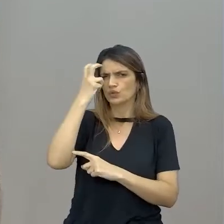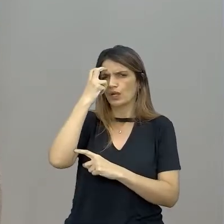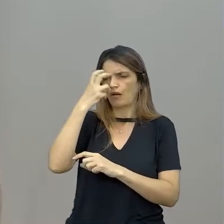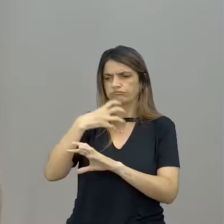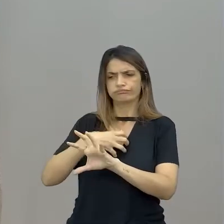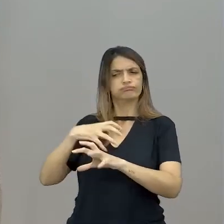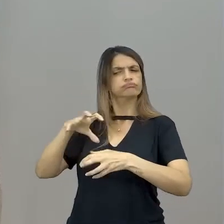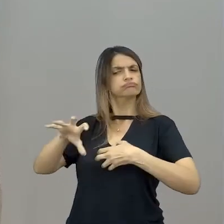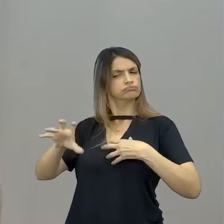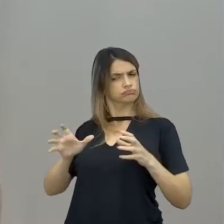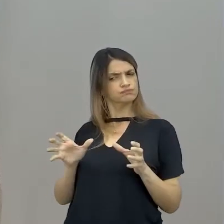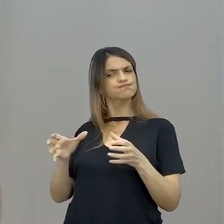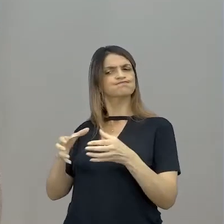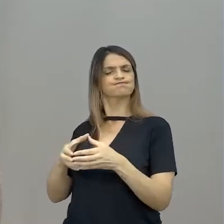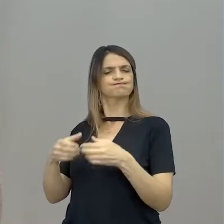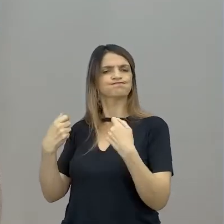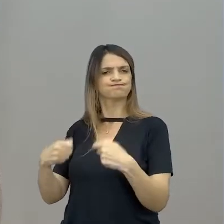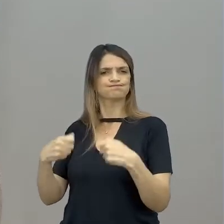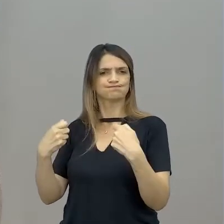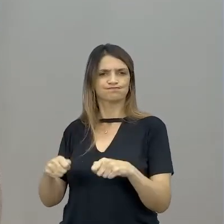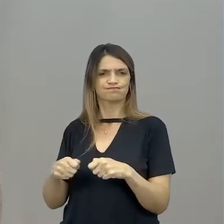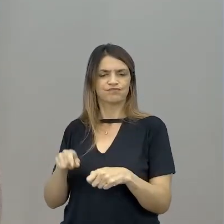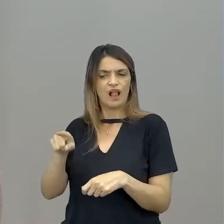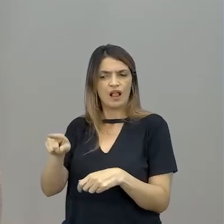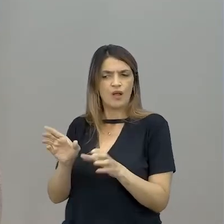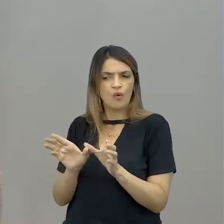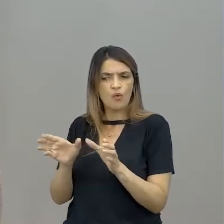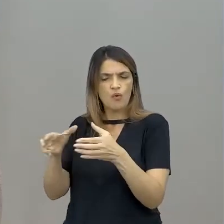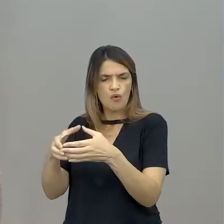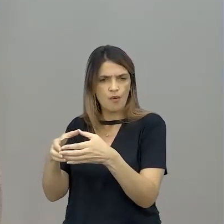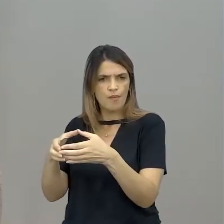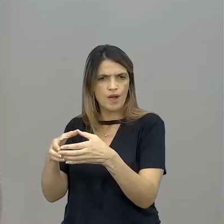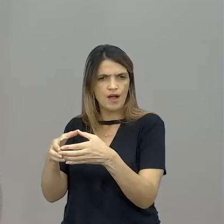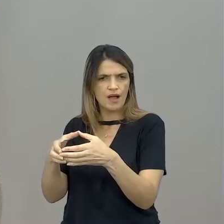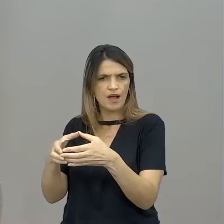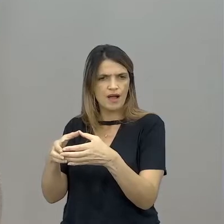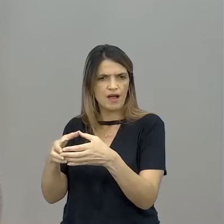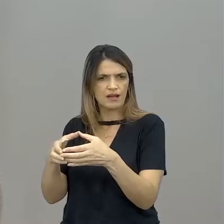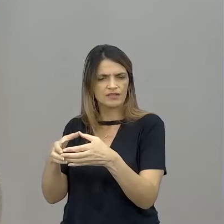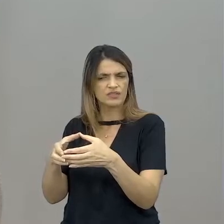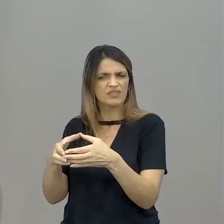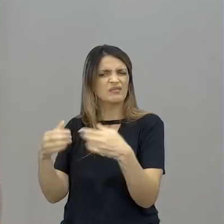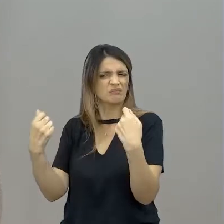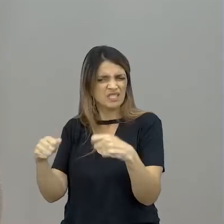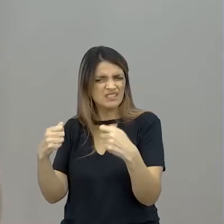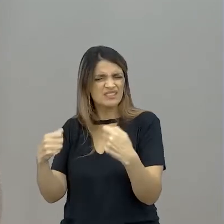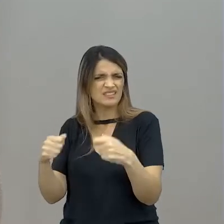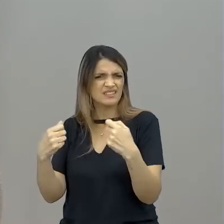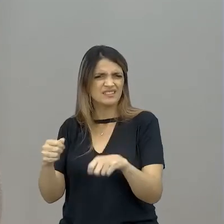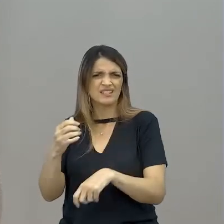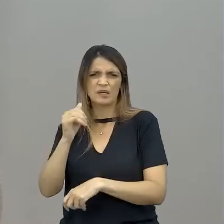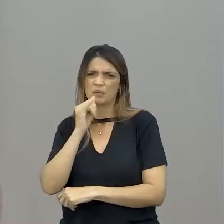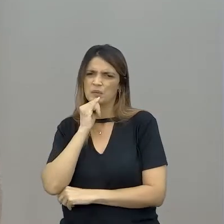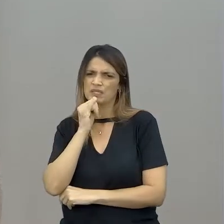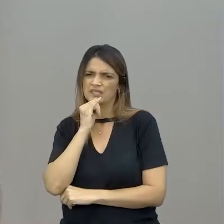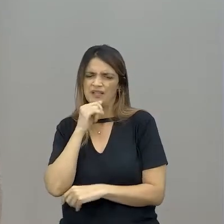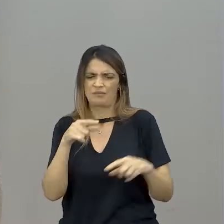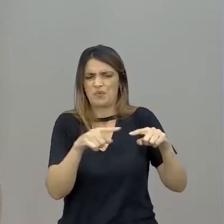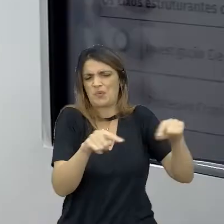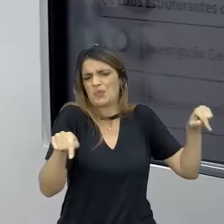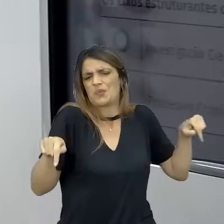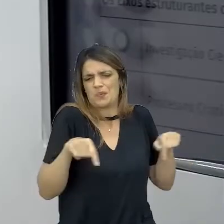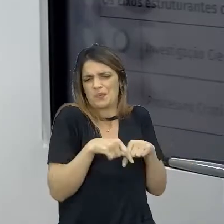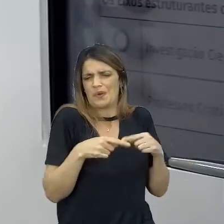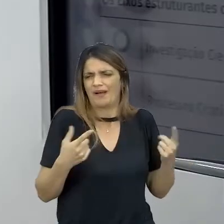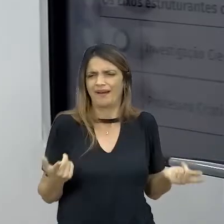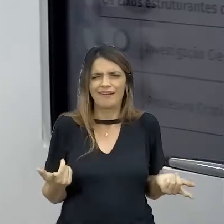comunidade. Faz sentido para a comunidade ter ali naquele córrego, por exemplo, uma quadra?